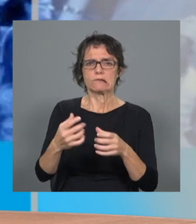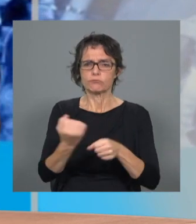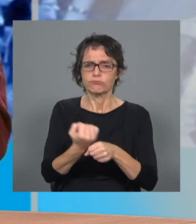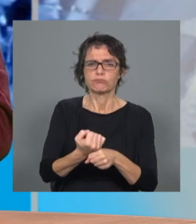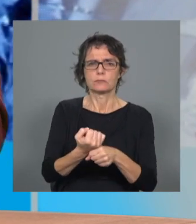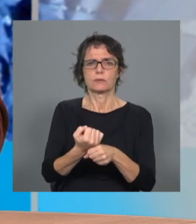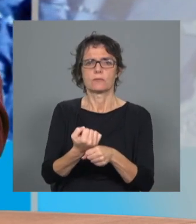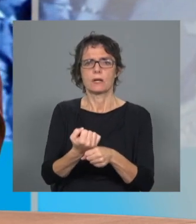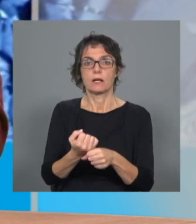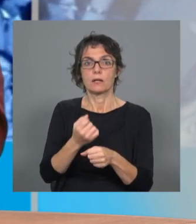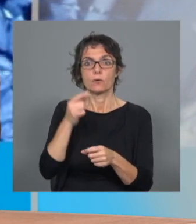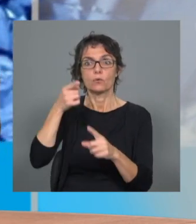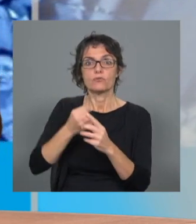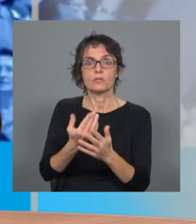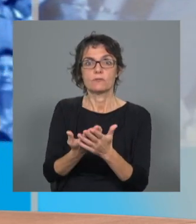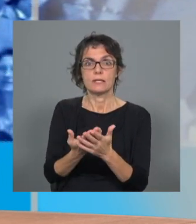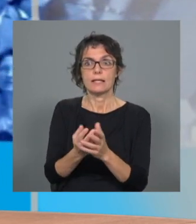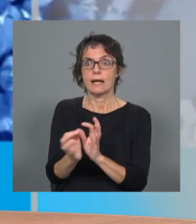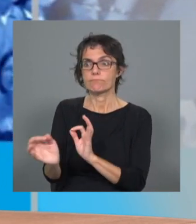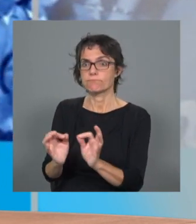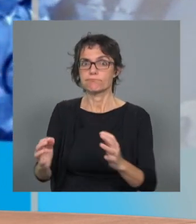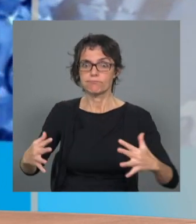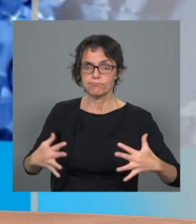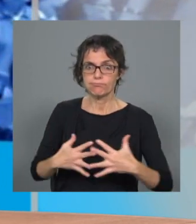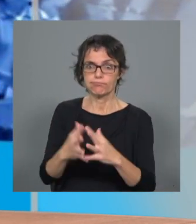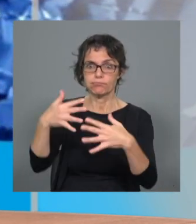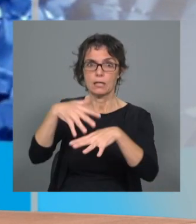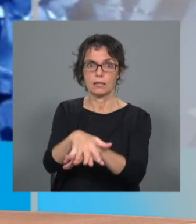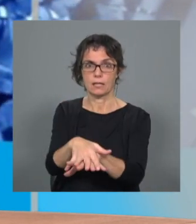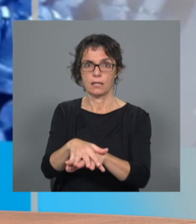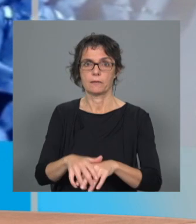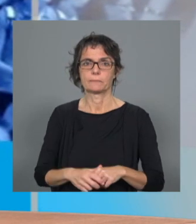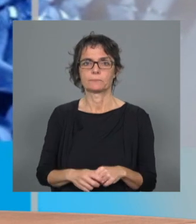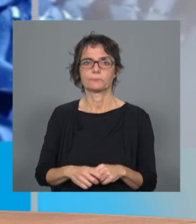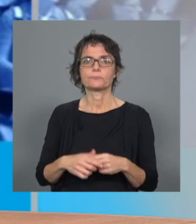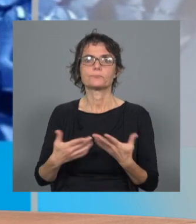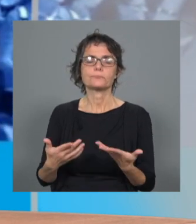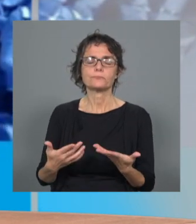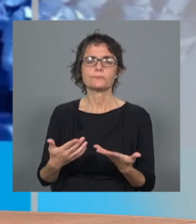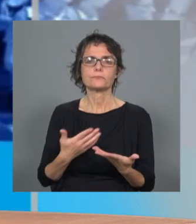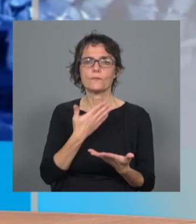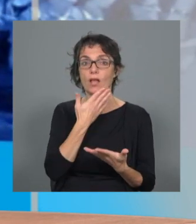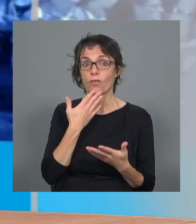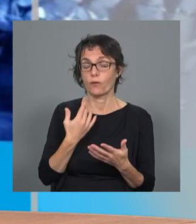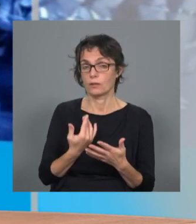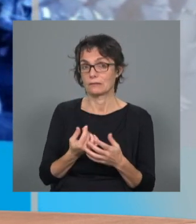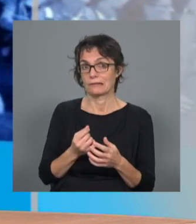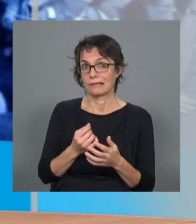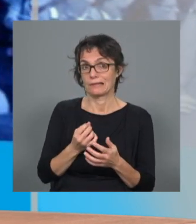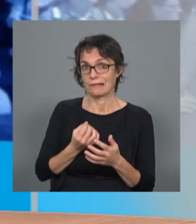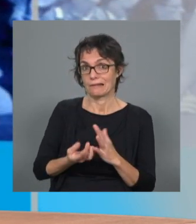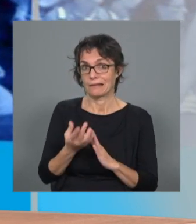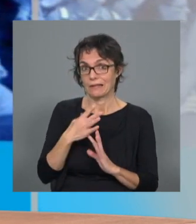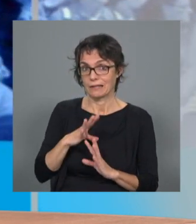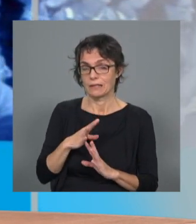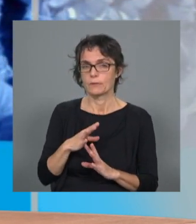que permitisse essa organização de forma mais facilitada. Na maior parte dos casos tivemos que começar esse trabalho de raiz e é